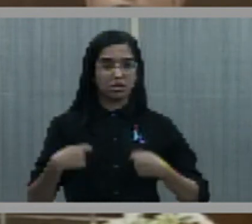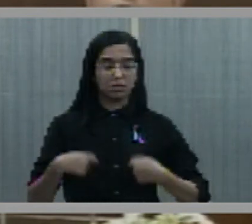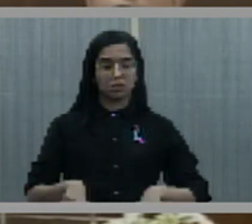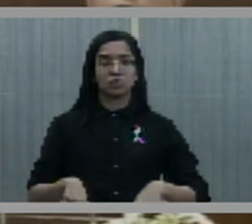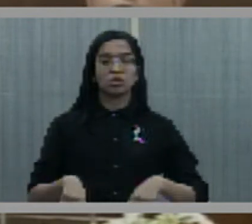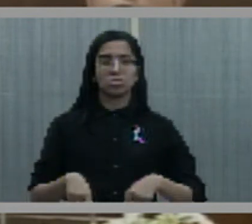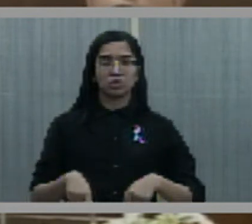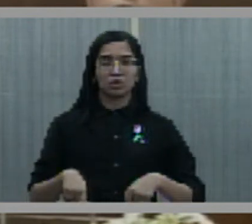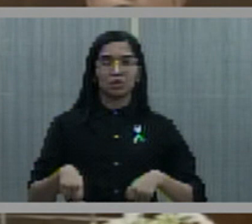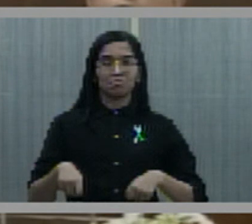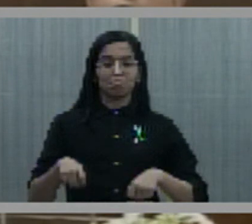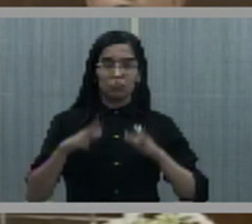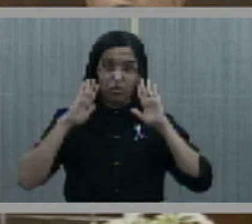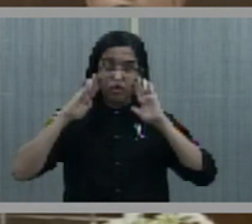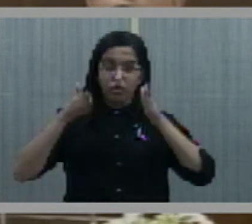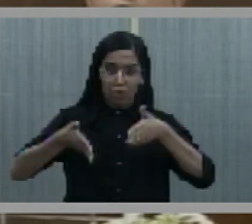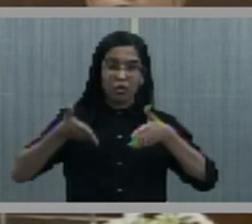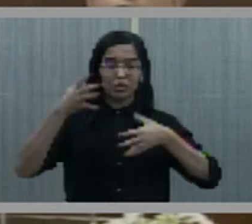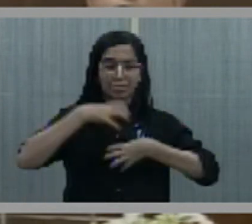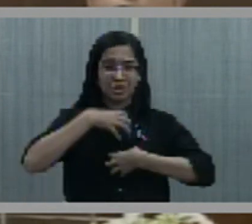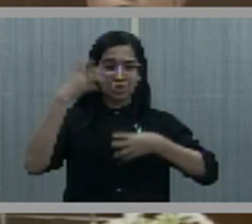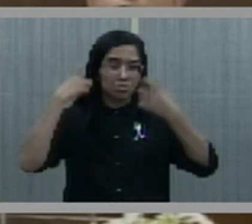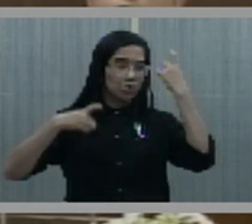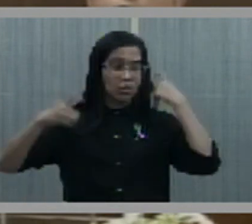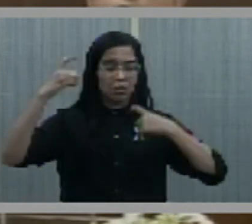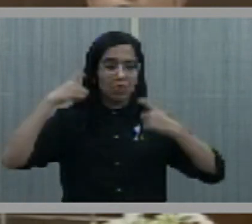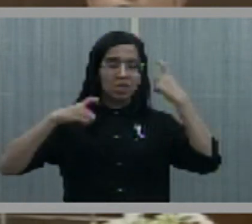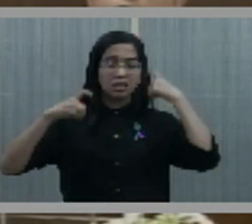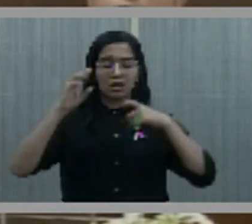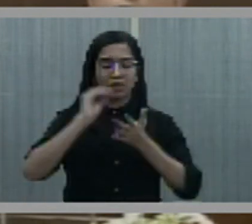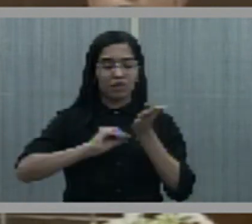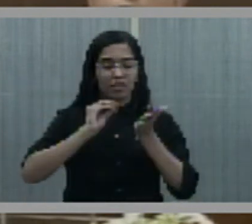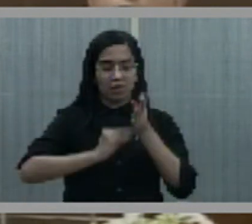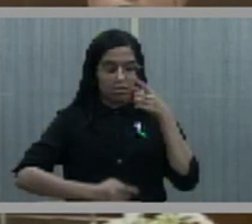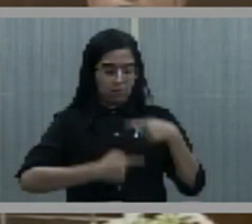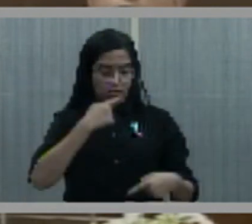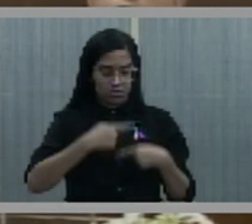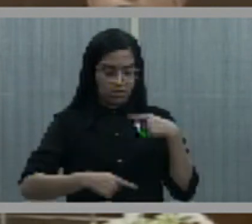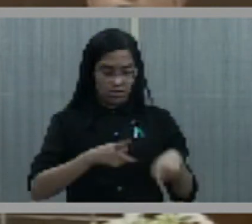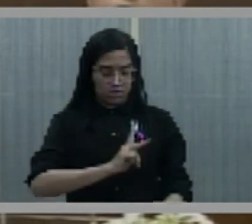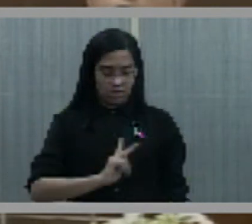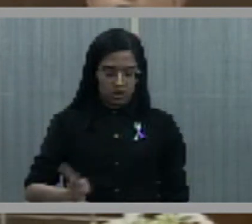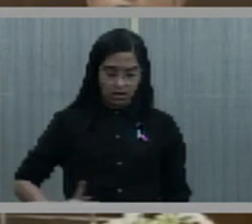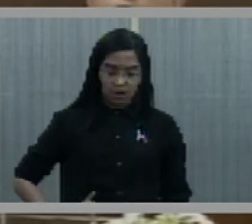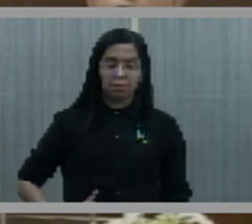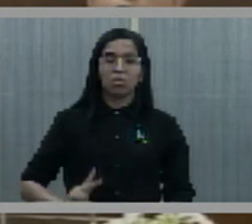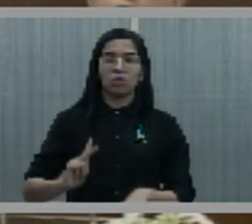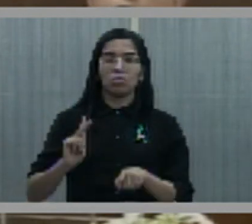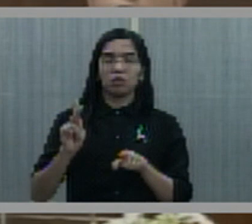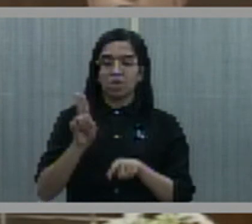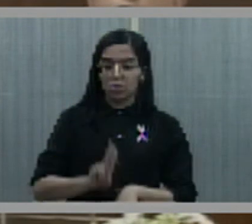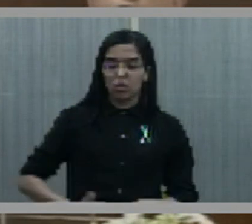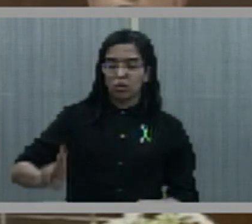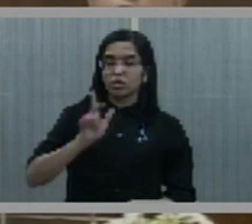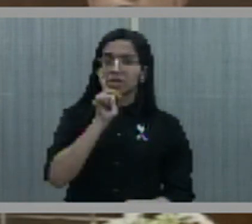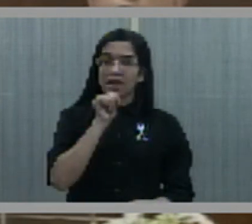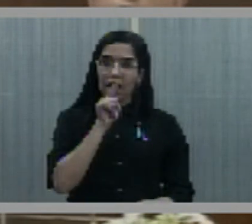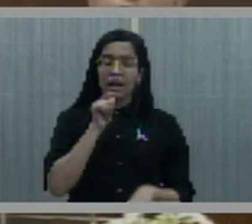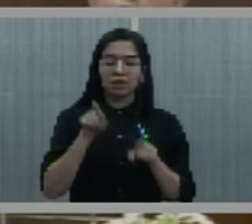e nos preocupam, com uma constante falta de políticas públicas que disciplinem o uso da terra e das